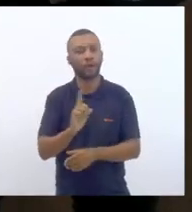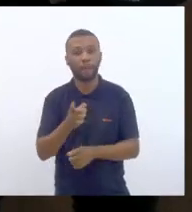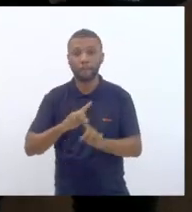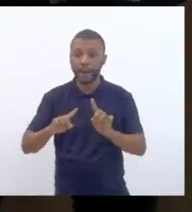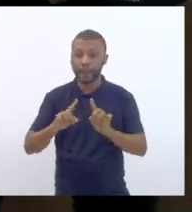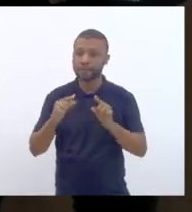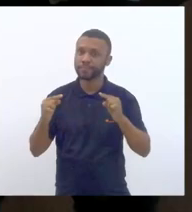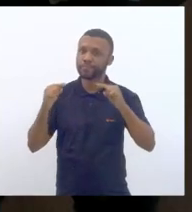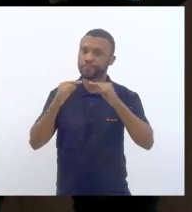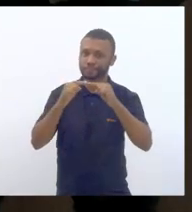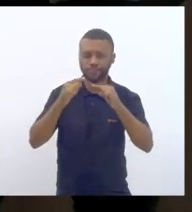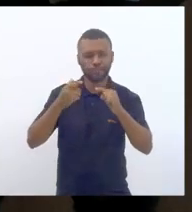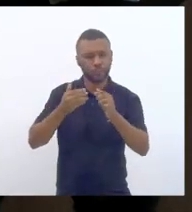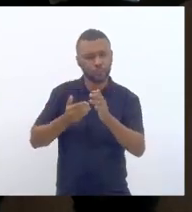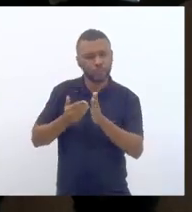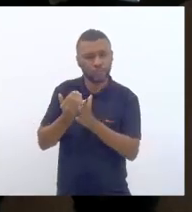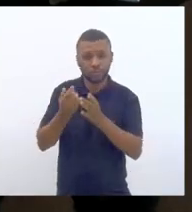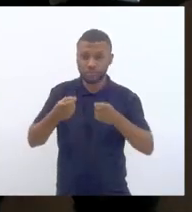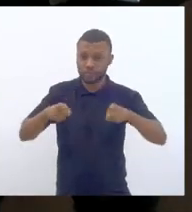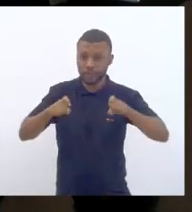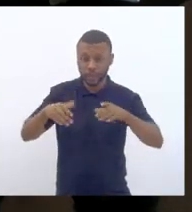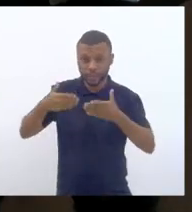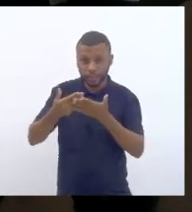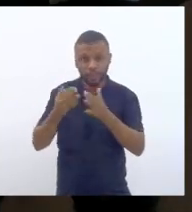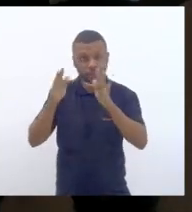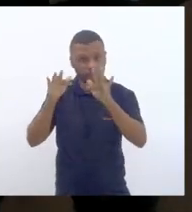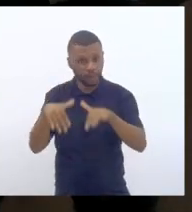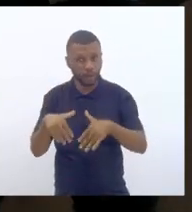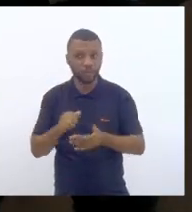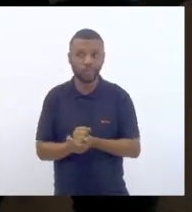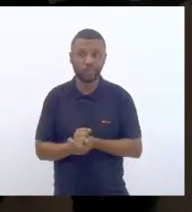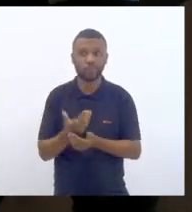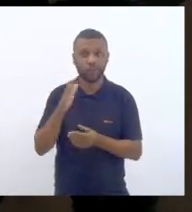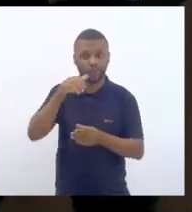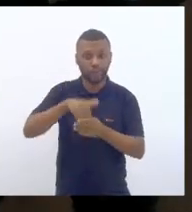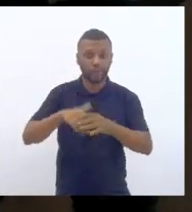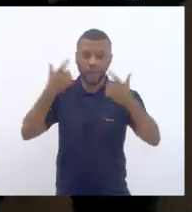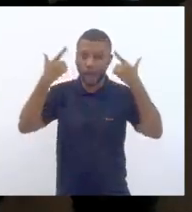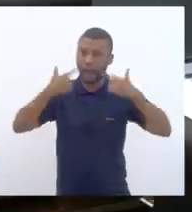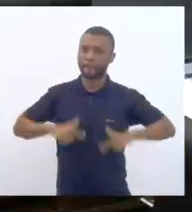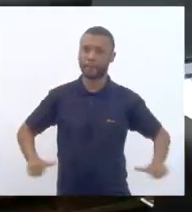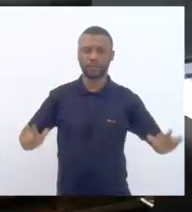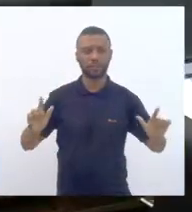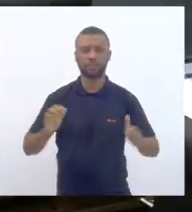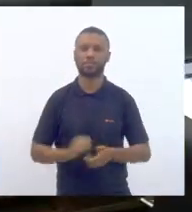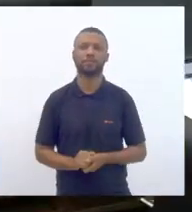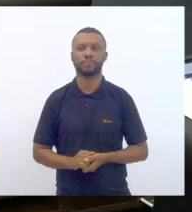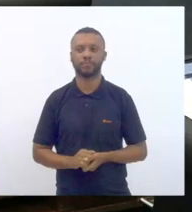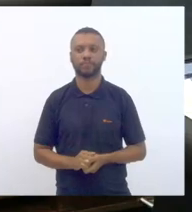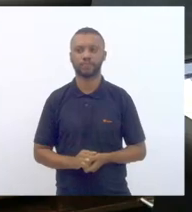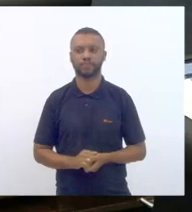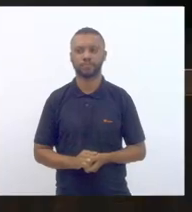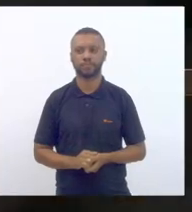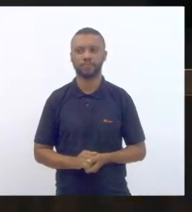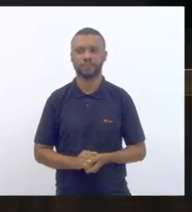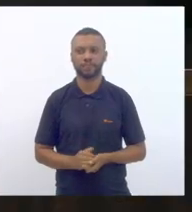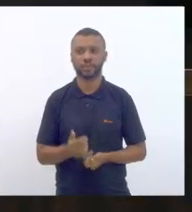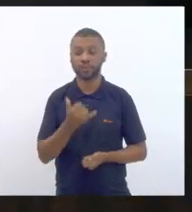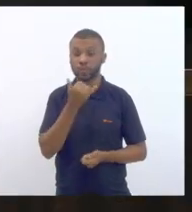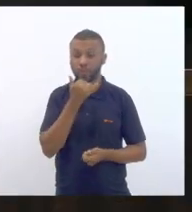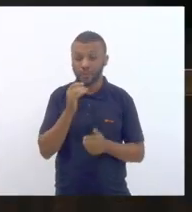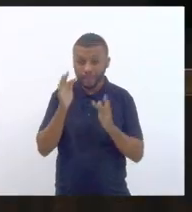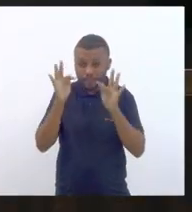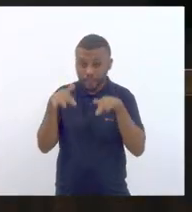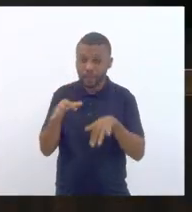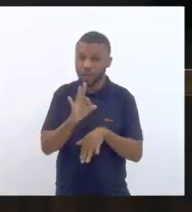mantendo a coerência do início do meu mandato e chegando ao final dele, o meu voto é abstenção. Desculpa, mas no final não, Vossa